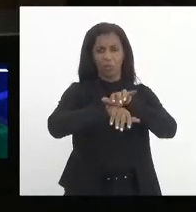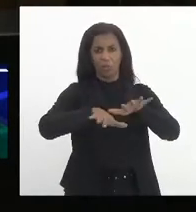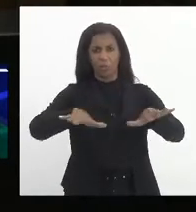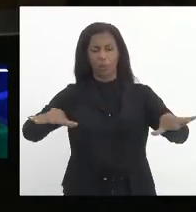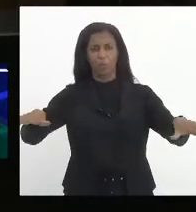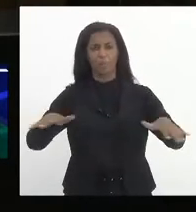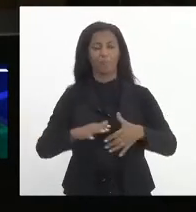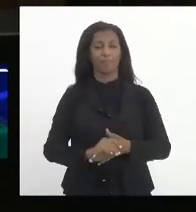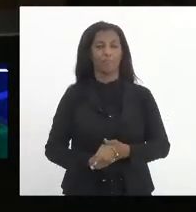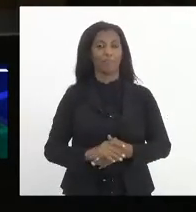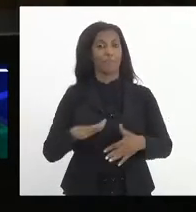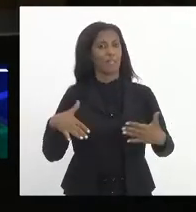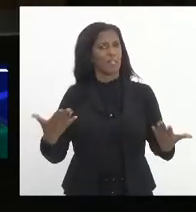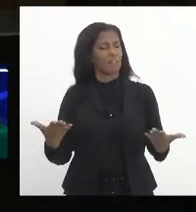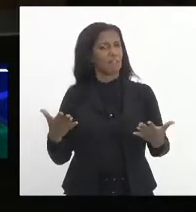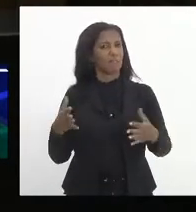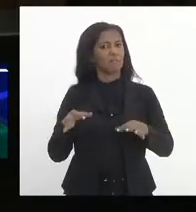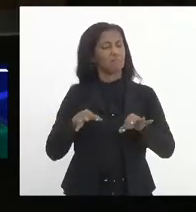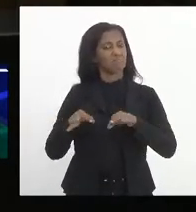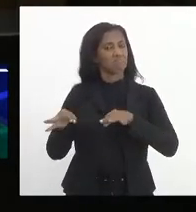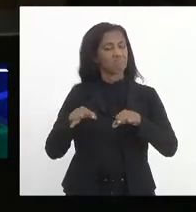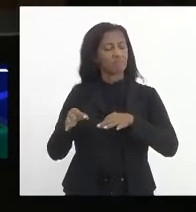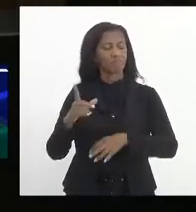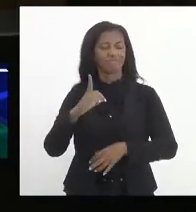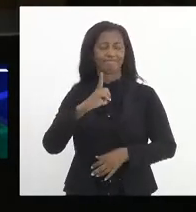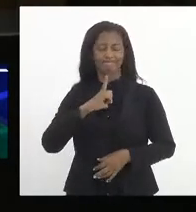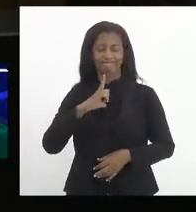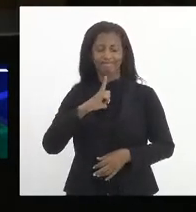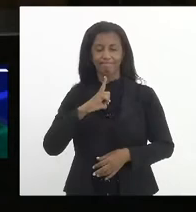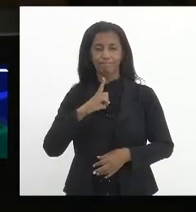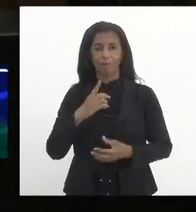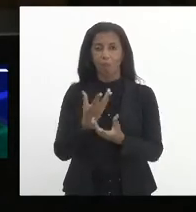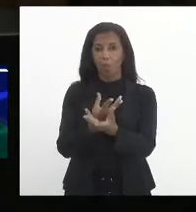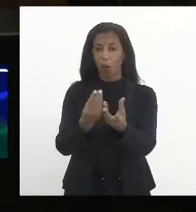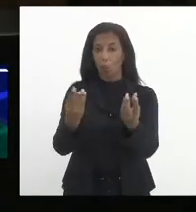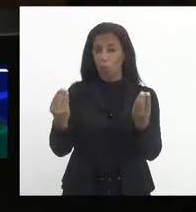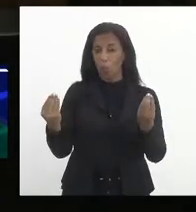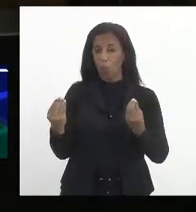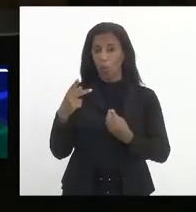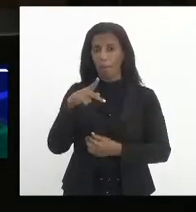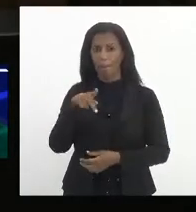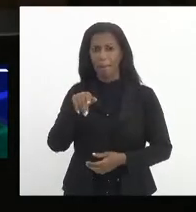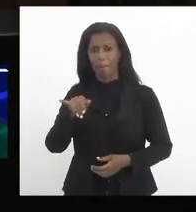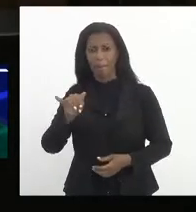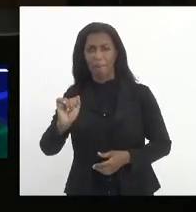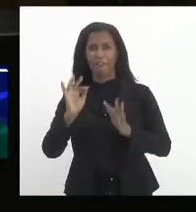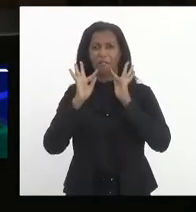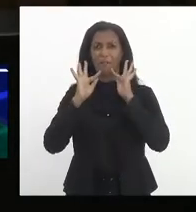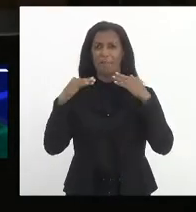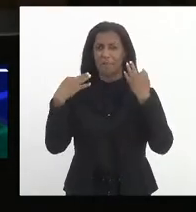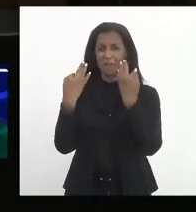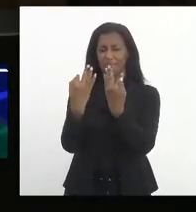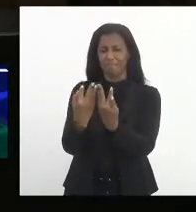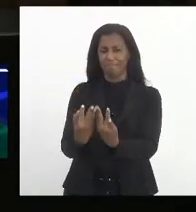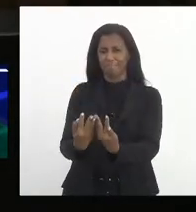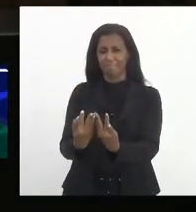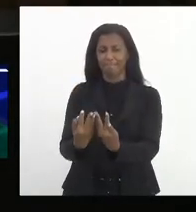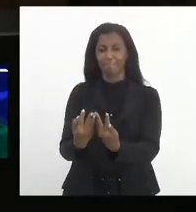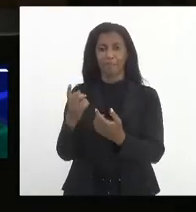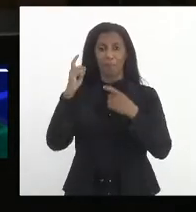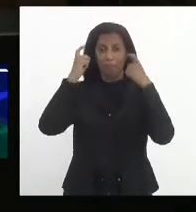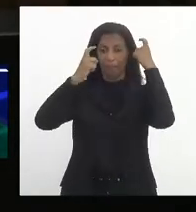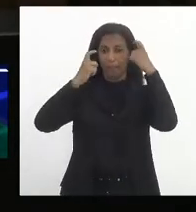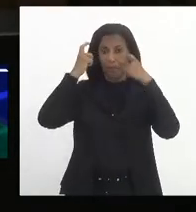o e de certa maneira tem deixado Muitos pais apreensivos